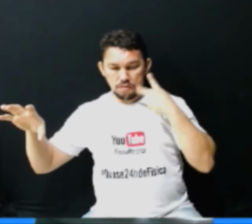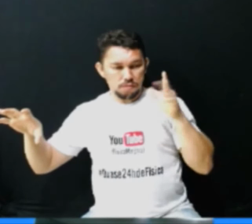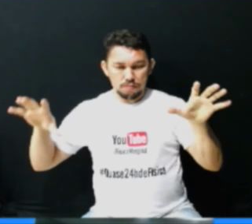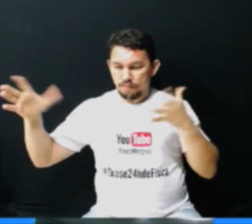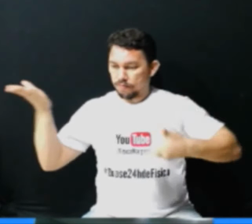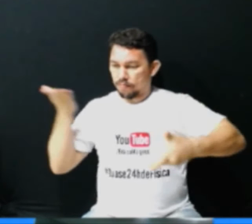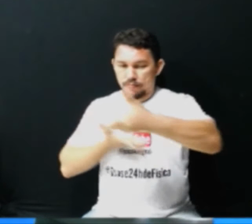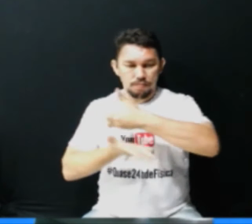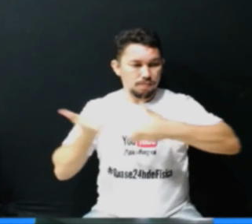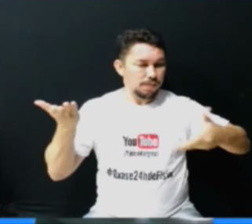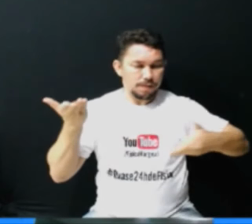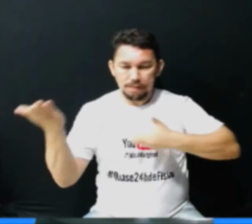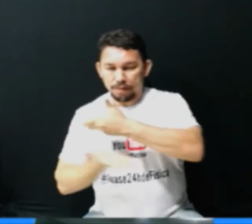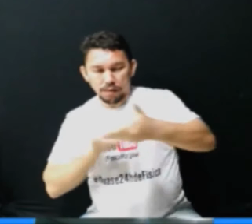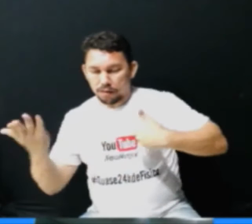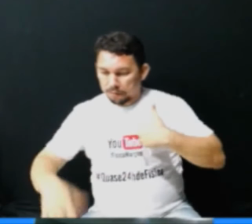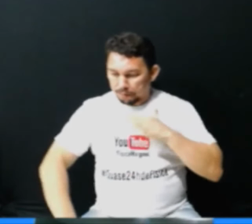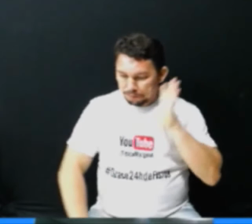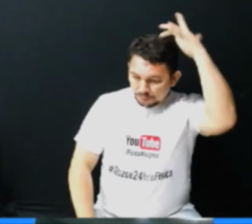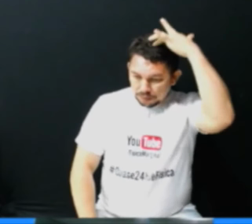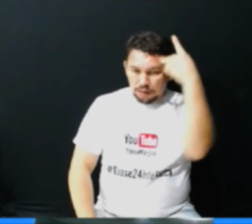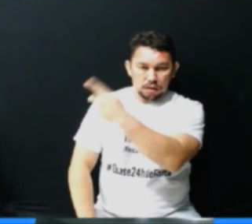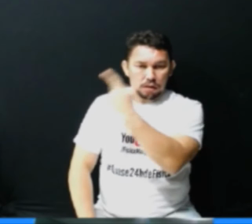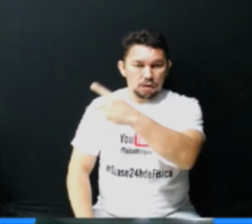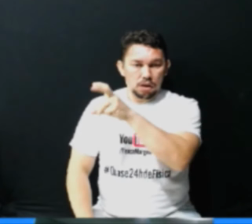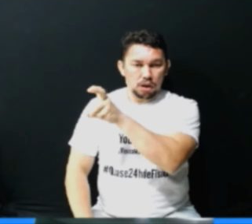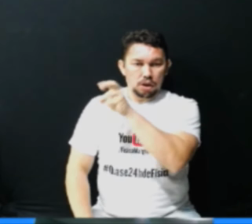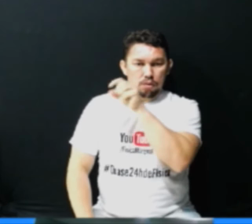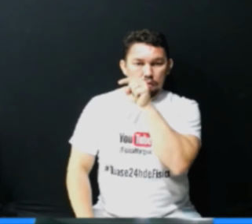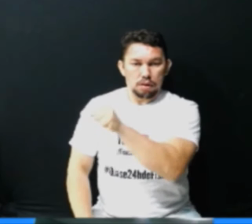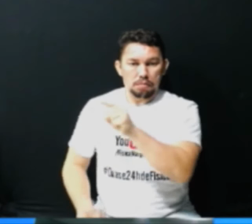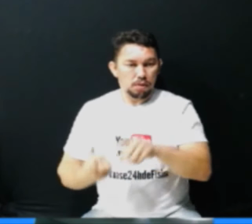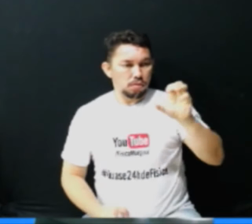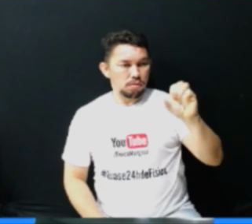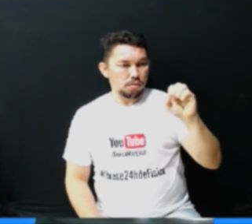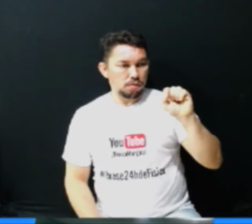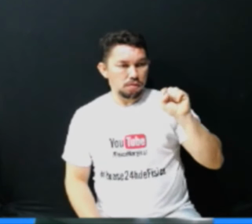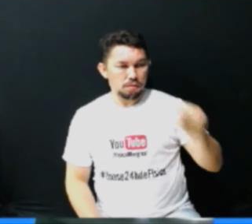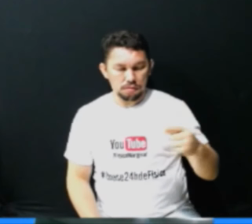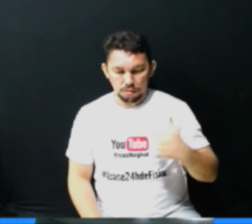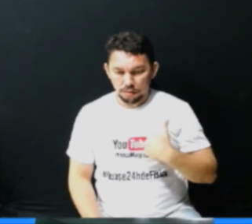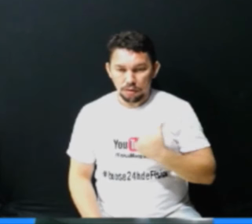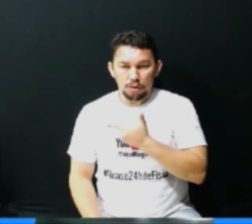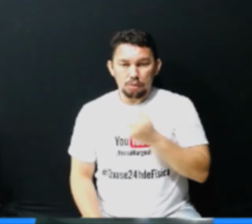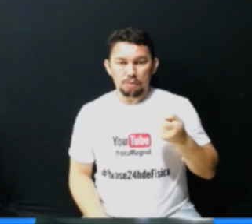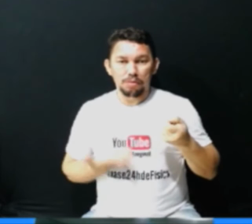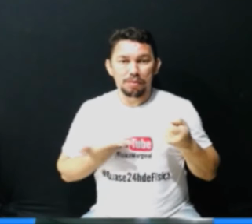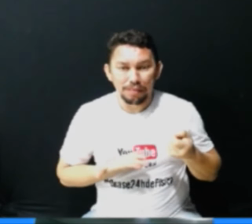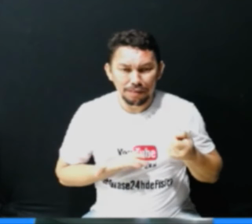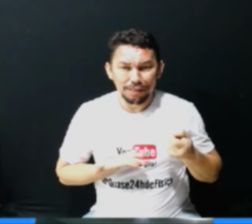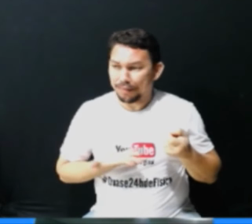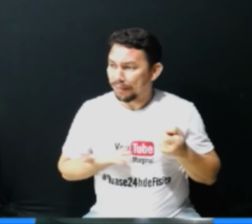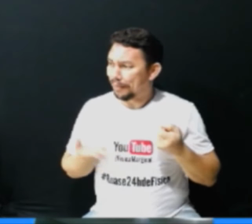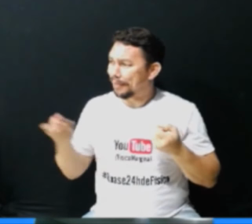muito encabulado, porque os caras tinham 50 mil inscritos, 80 mil inscritos, eu tinha 200. E eu falei, o que esses caras querem?